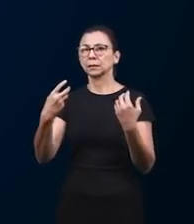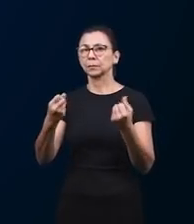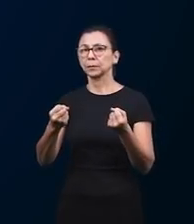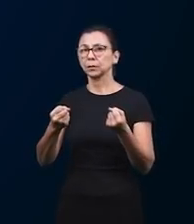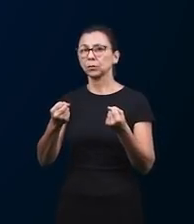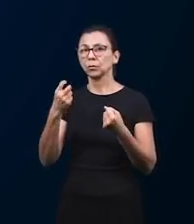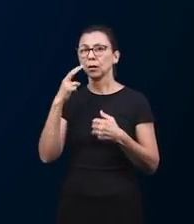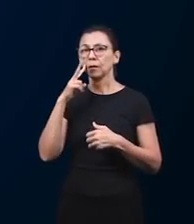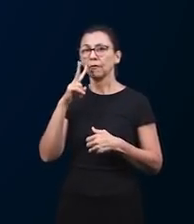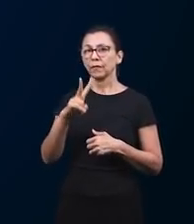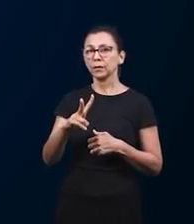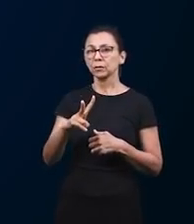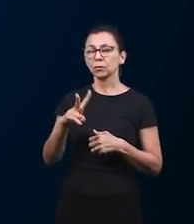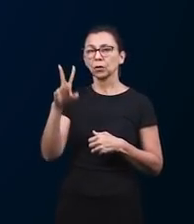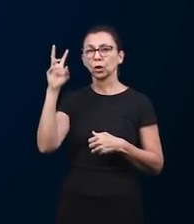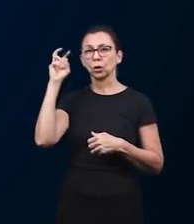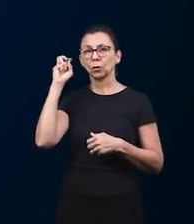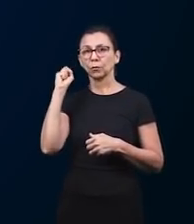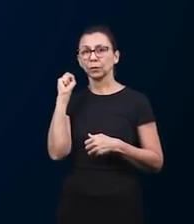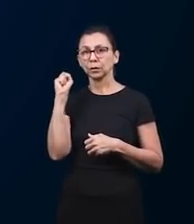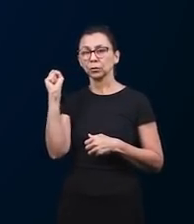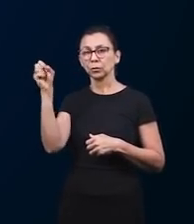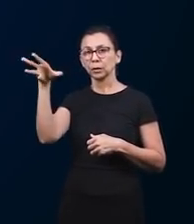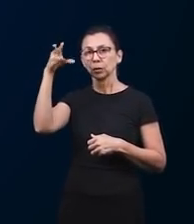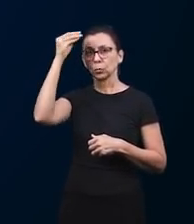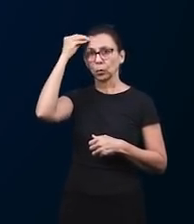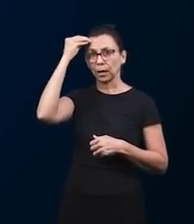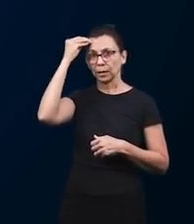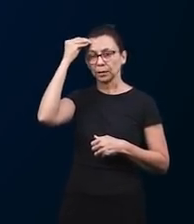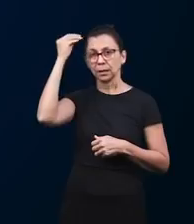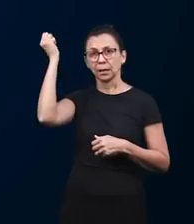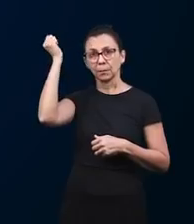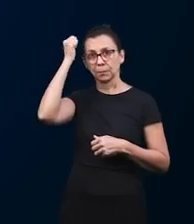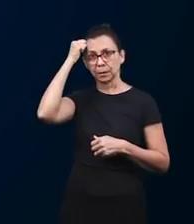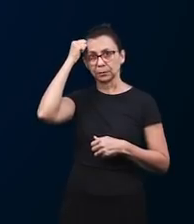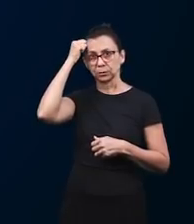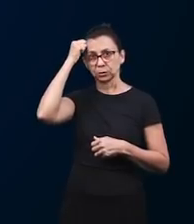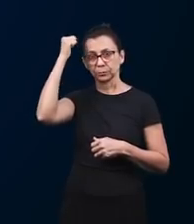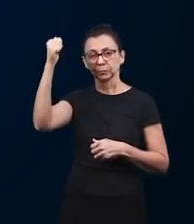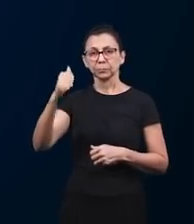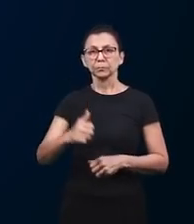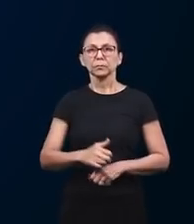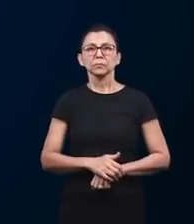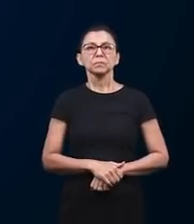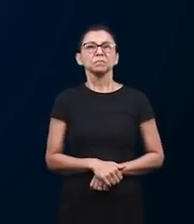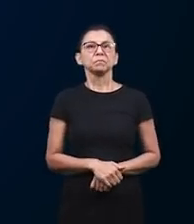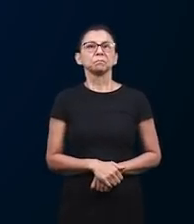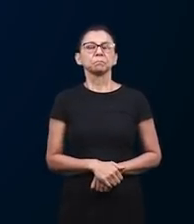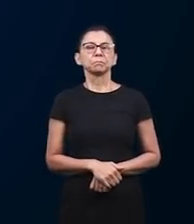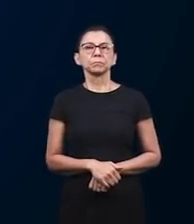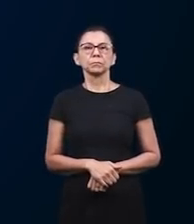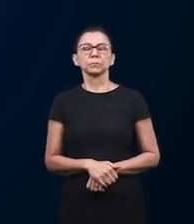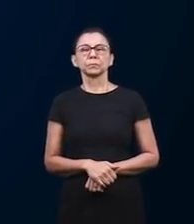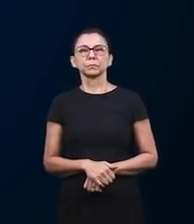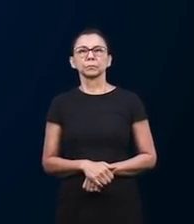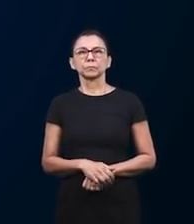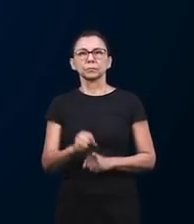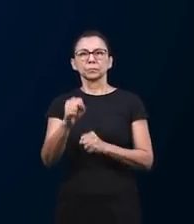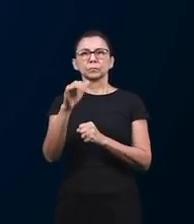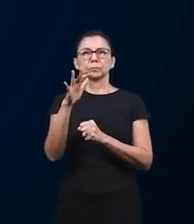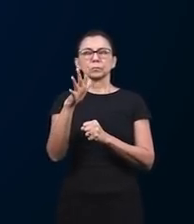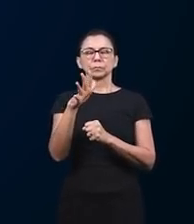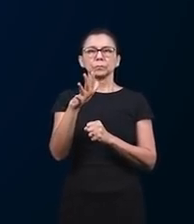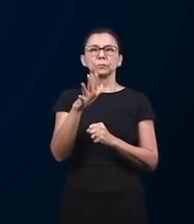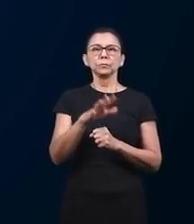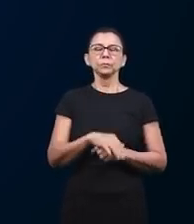e ouvido, e guarda-o e arrepende-te. Então, só nesse primeiro trecho,